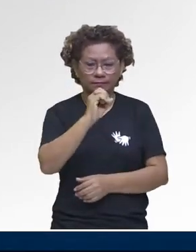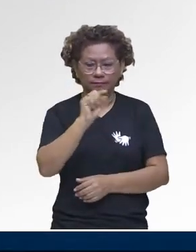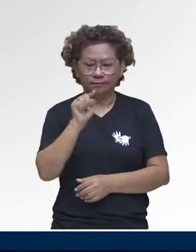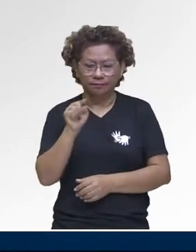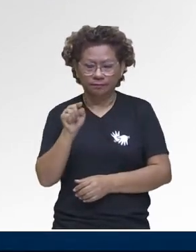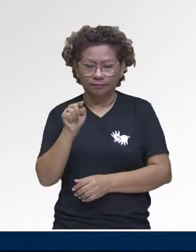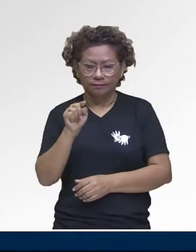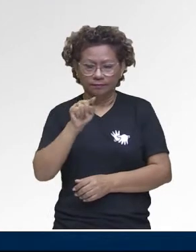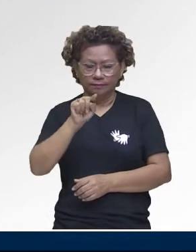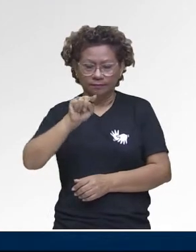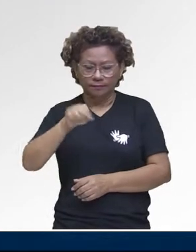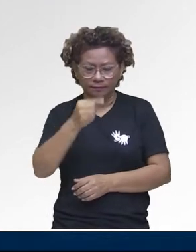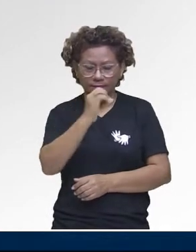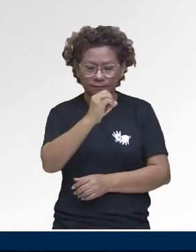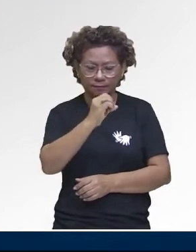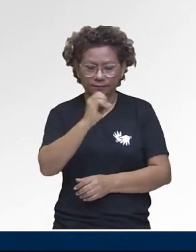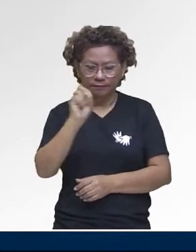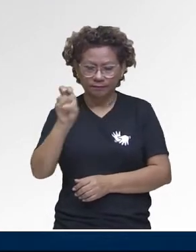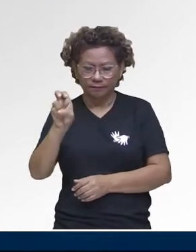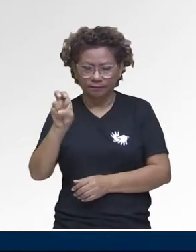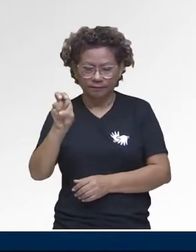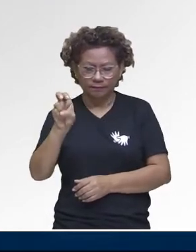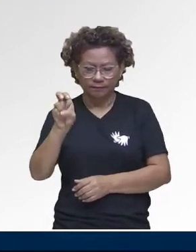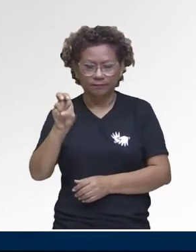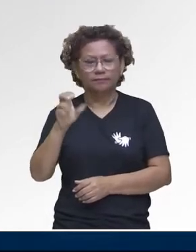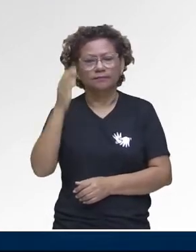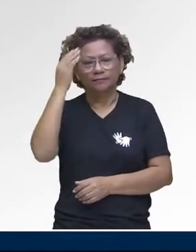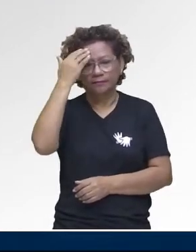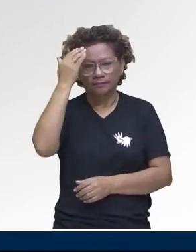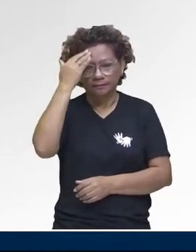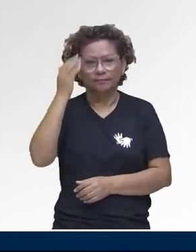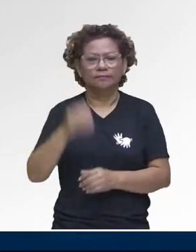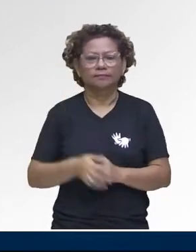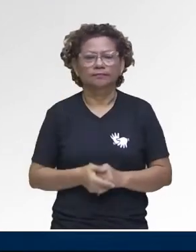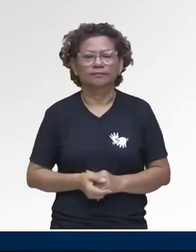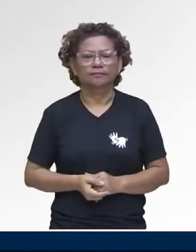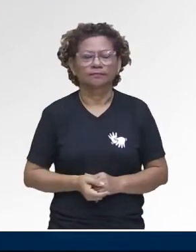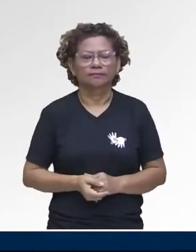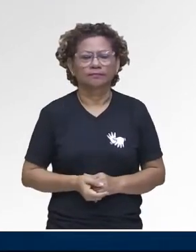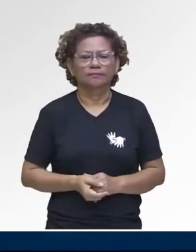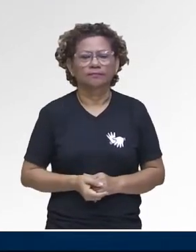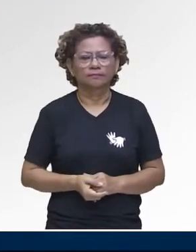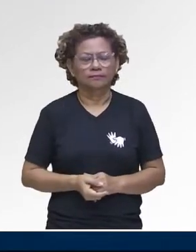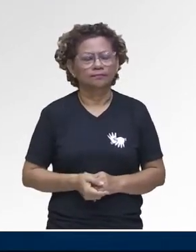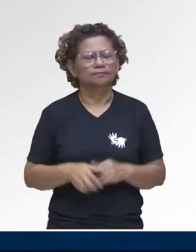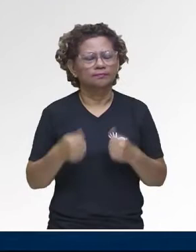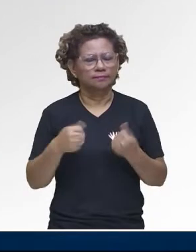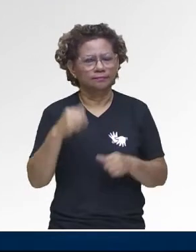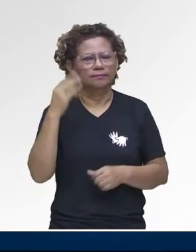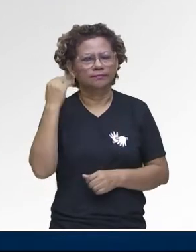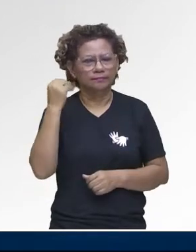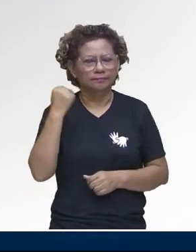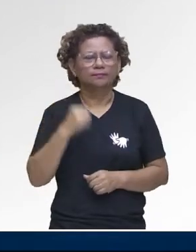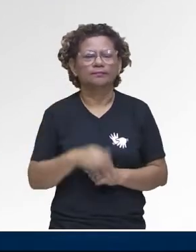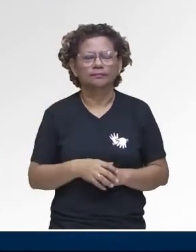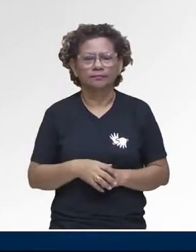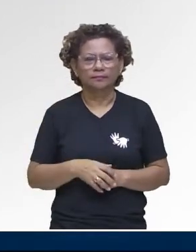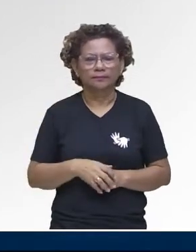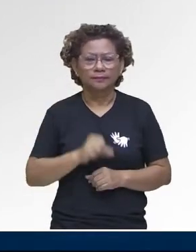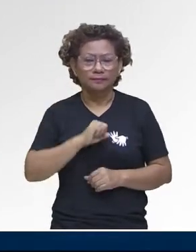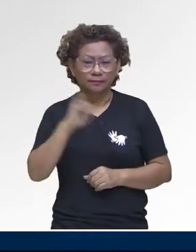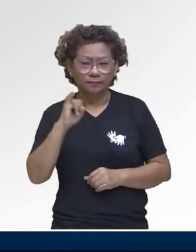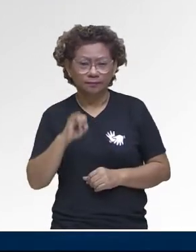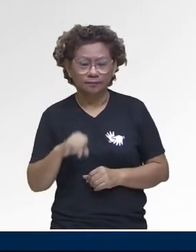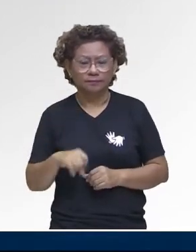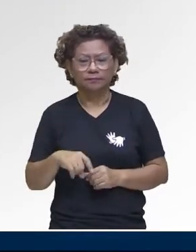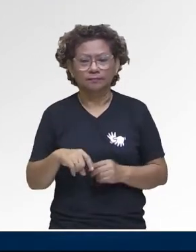casas decimais à direita do valor numérico por 0 e fazer o caminhar da vírgula. Quantas casas? 2 casas